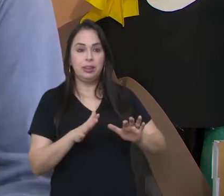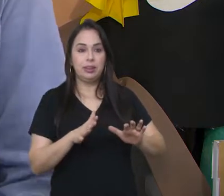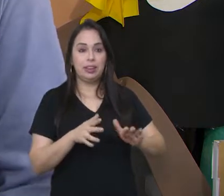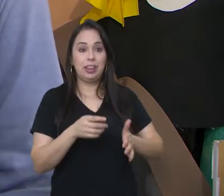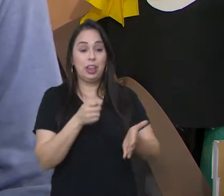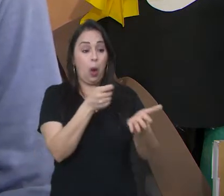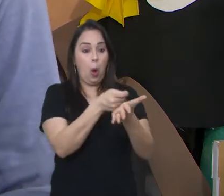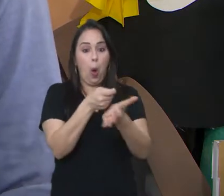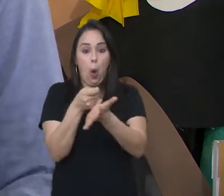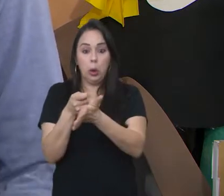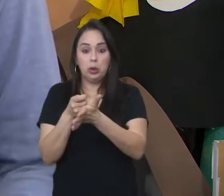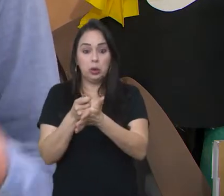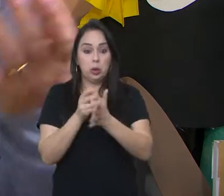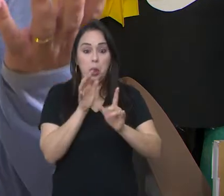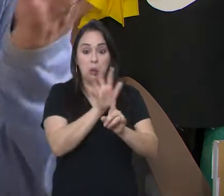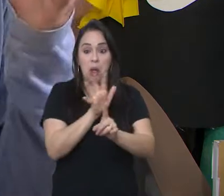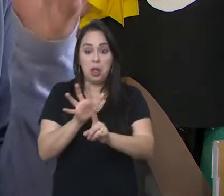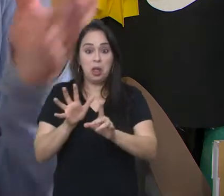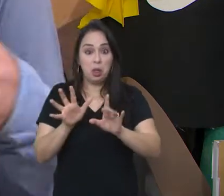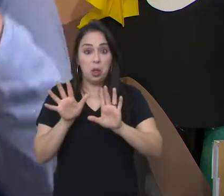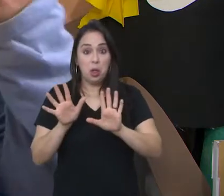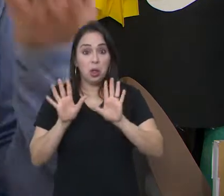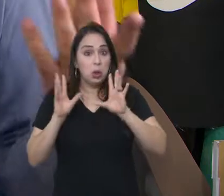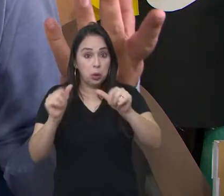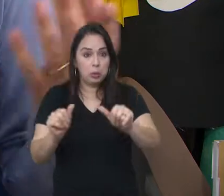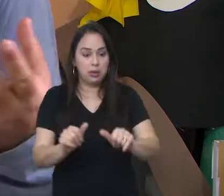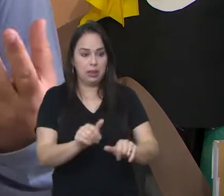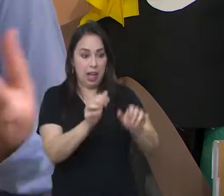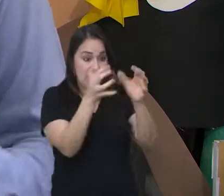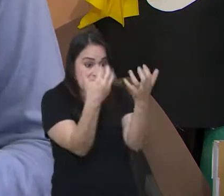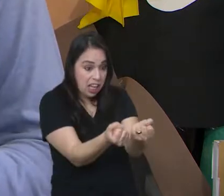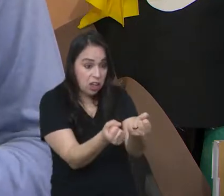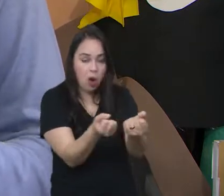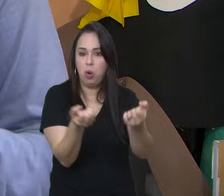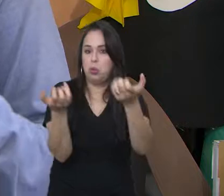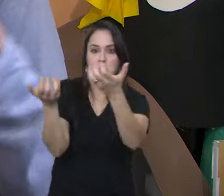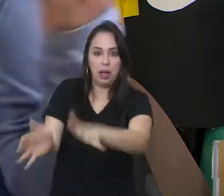forçou todo mundo ou aceita a tecnologia ou não aceita, né?